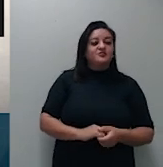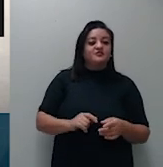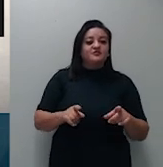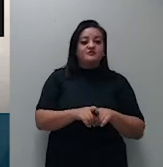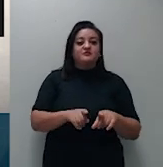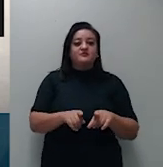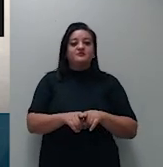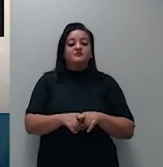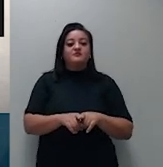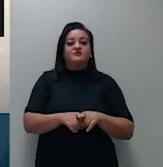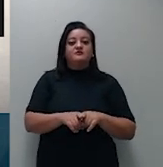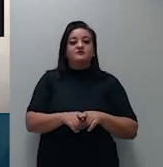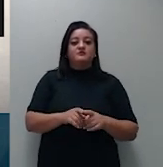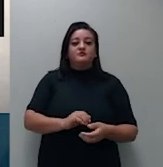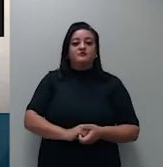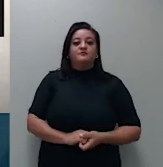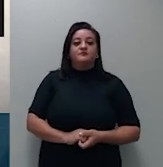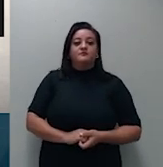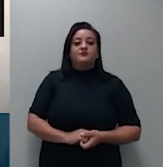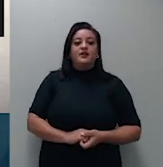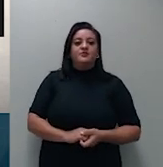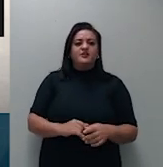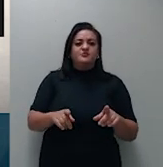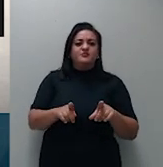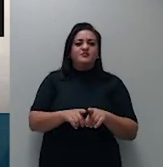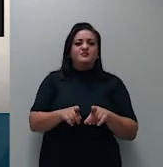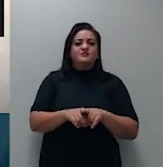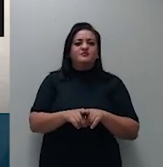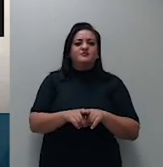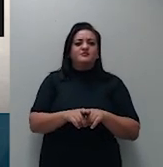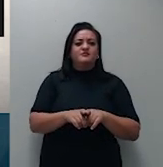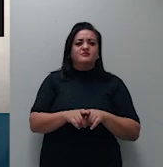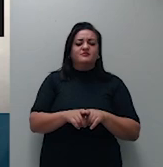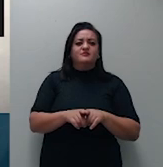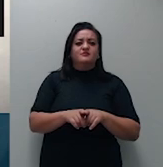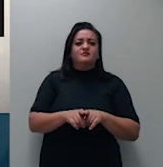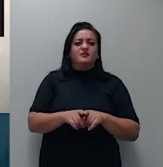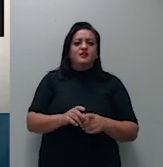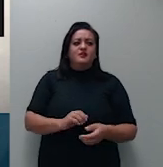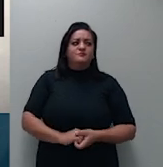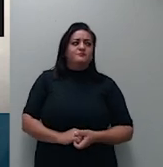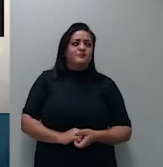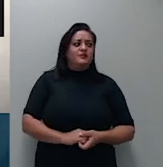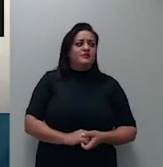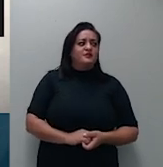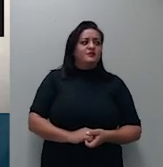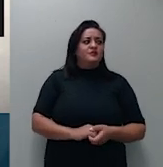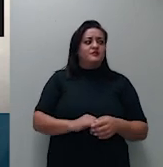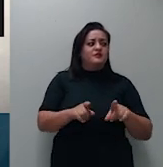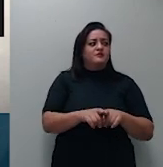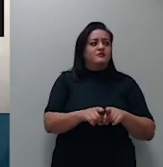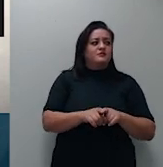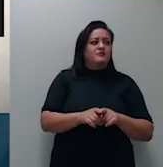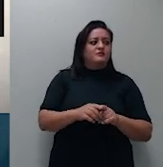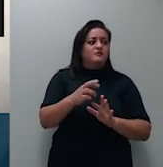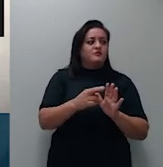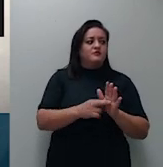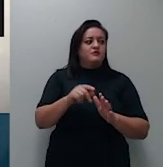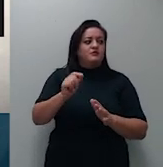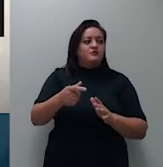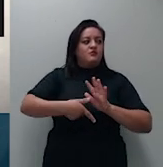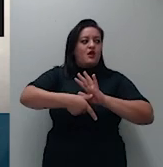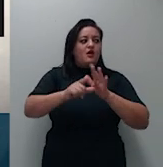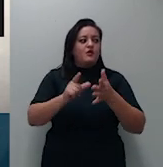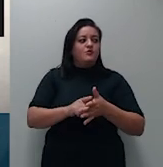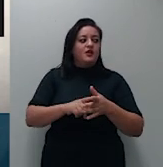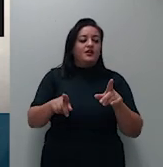João quinelato Queiroz do livro que menciona o que antes era uma faculdade o recurso